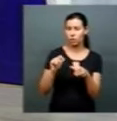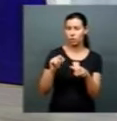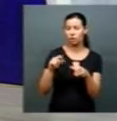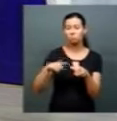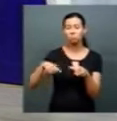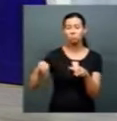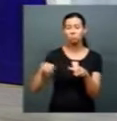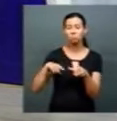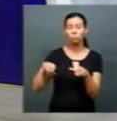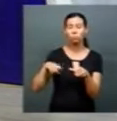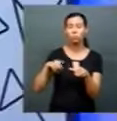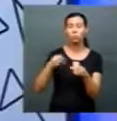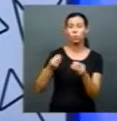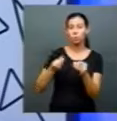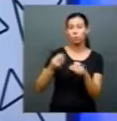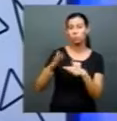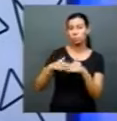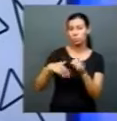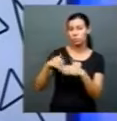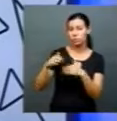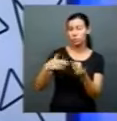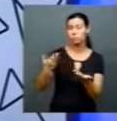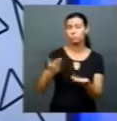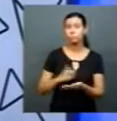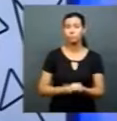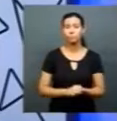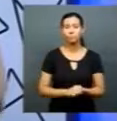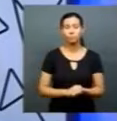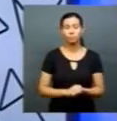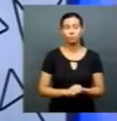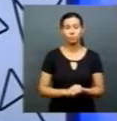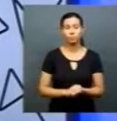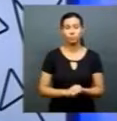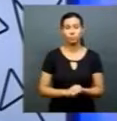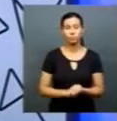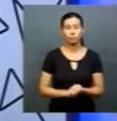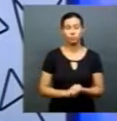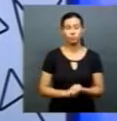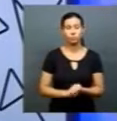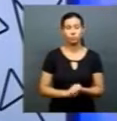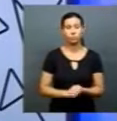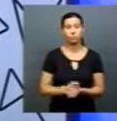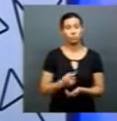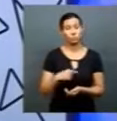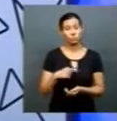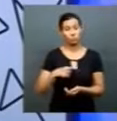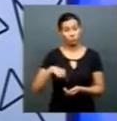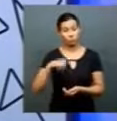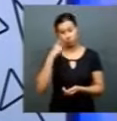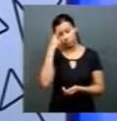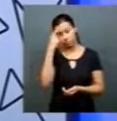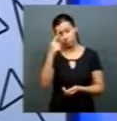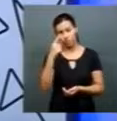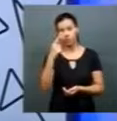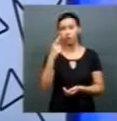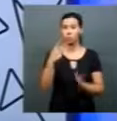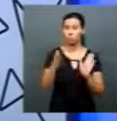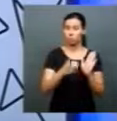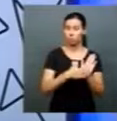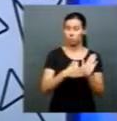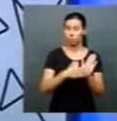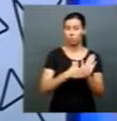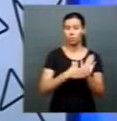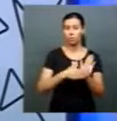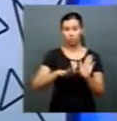valor. Mas não só, mas essa questão do, olha, a gente tem essa ideia, essa proposta, gente, para